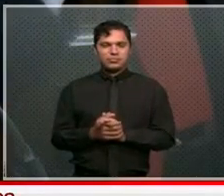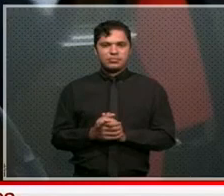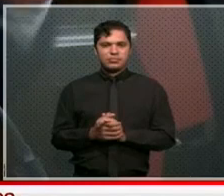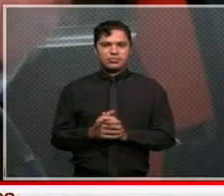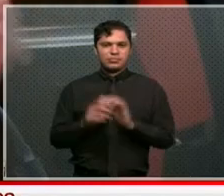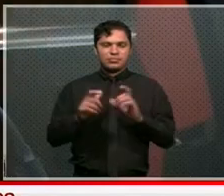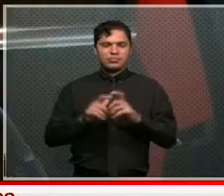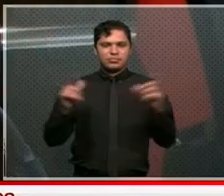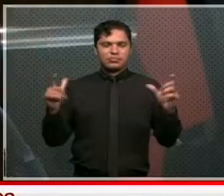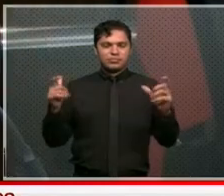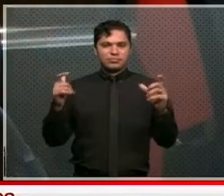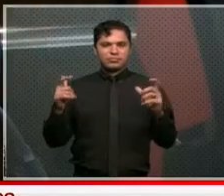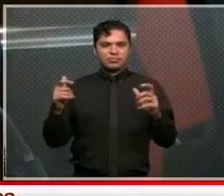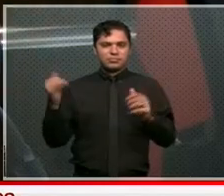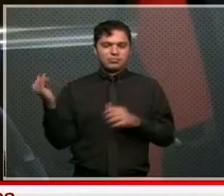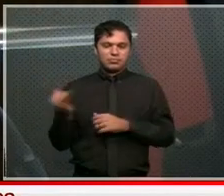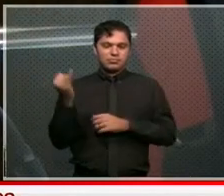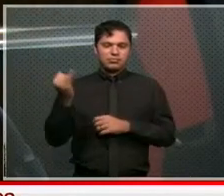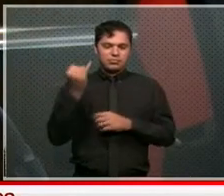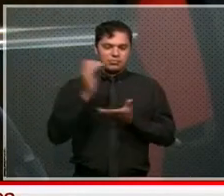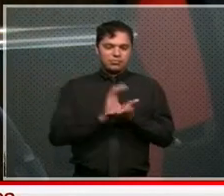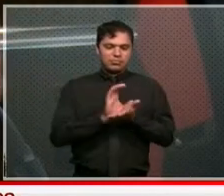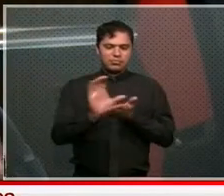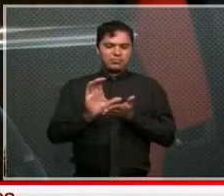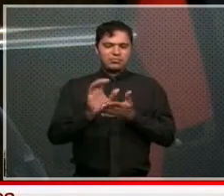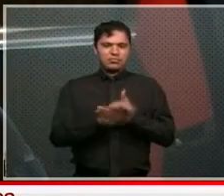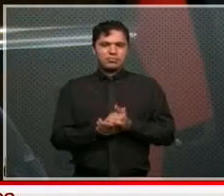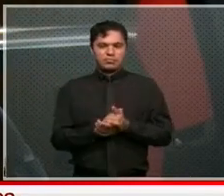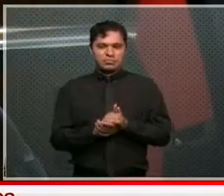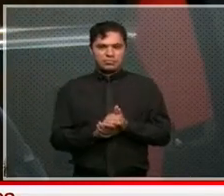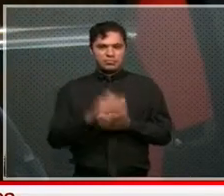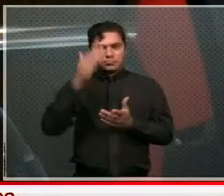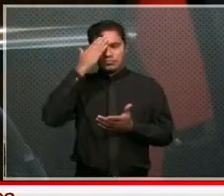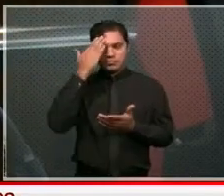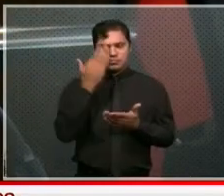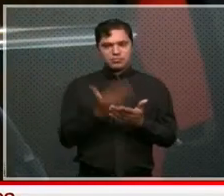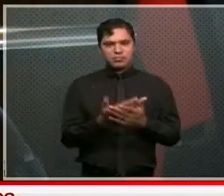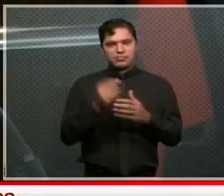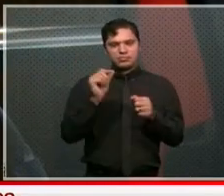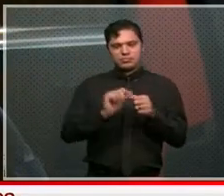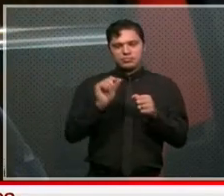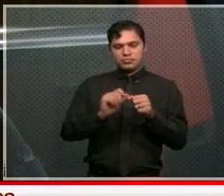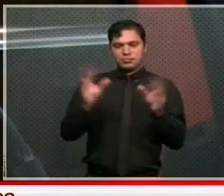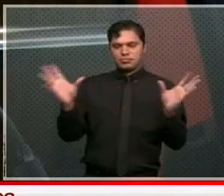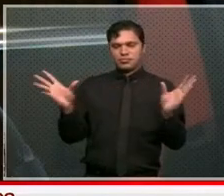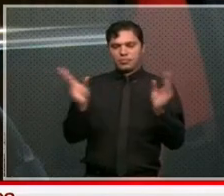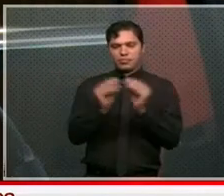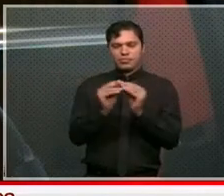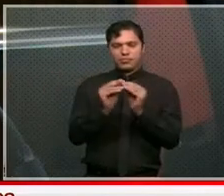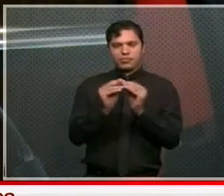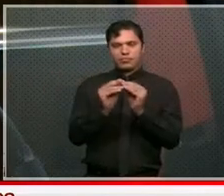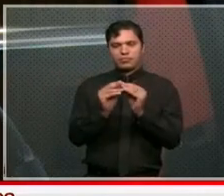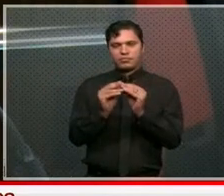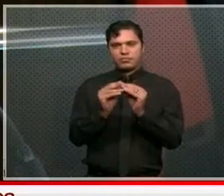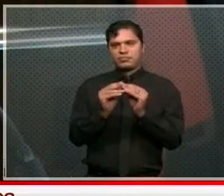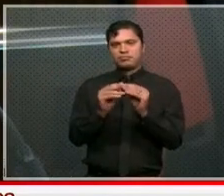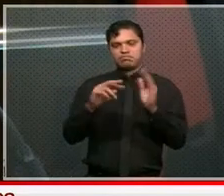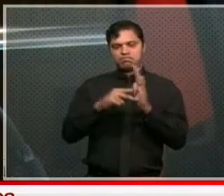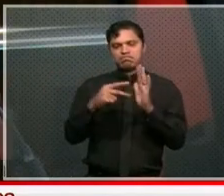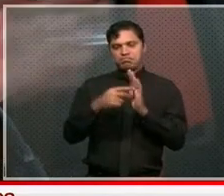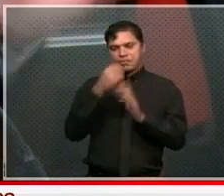vulto de investimentos Eu acho que o senhor fez um resumo bastante